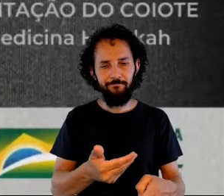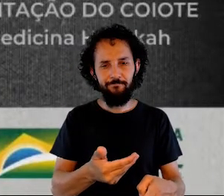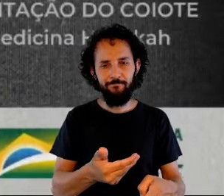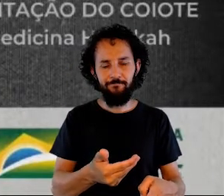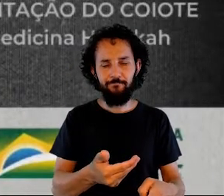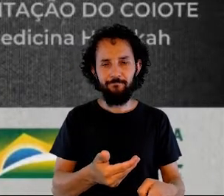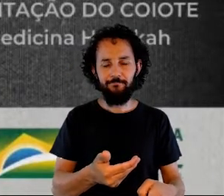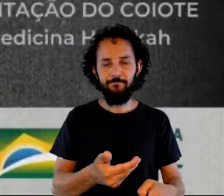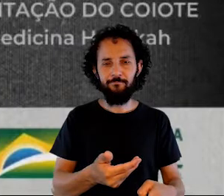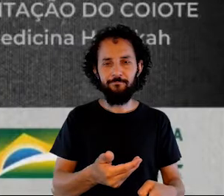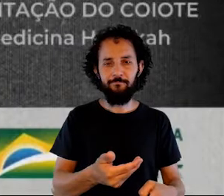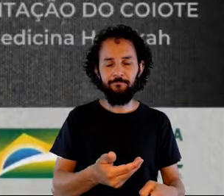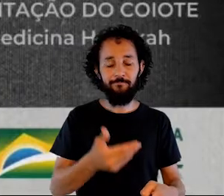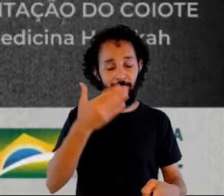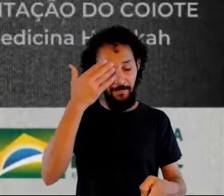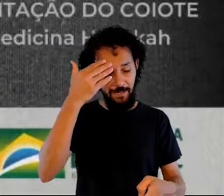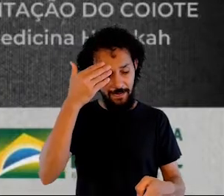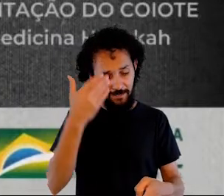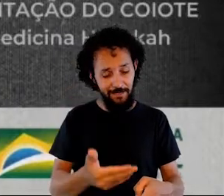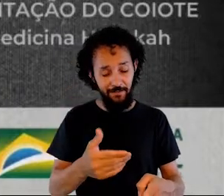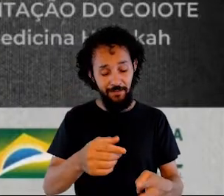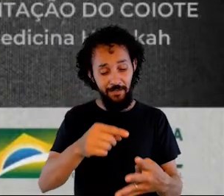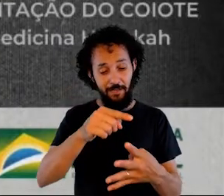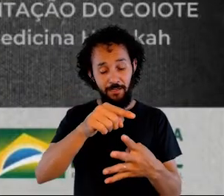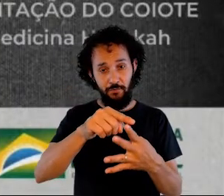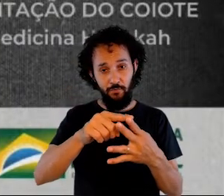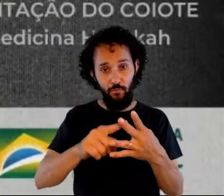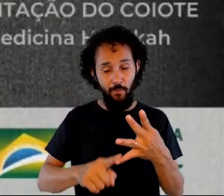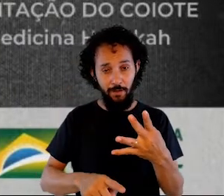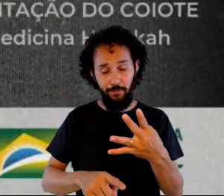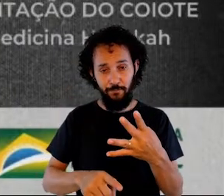Agradece as 4 direções.